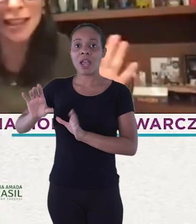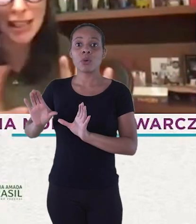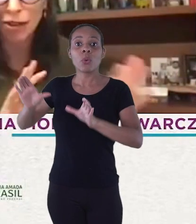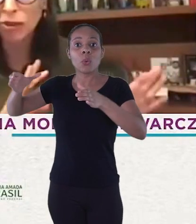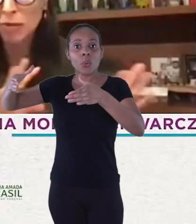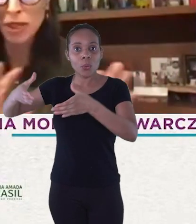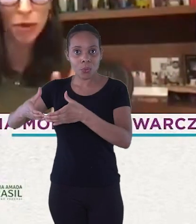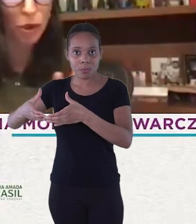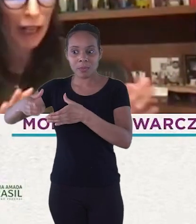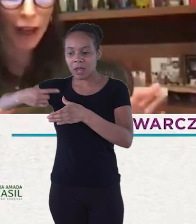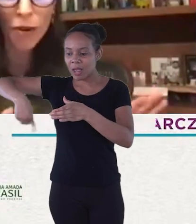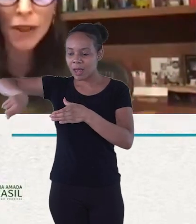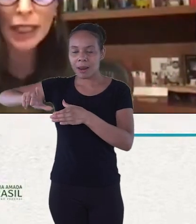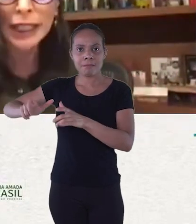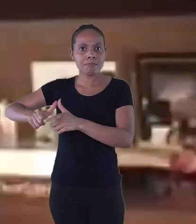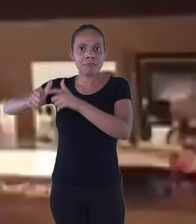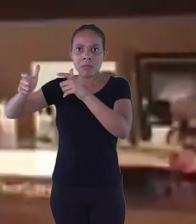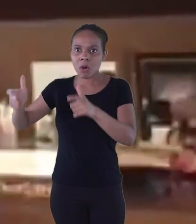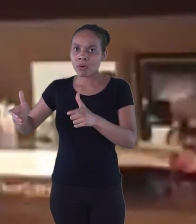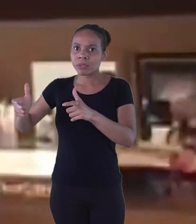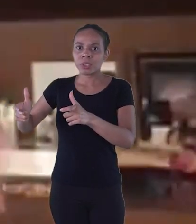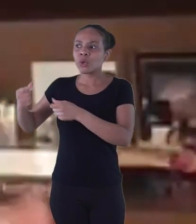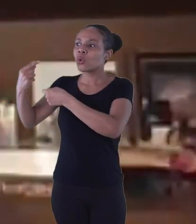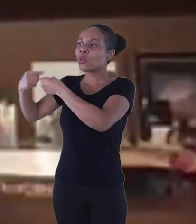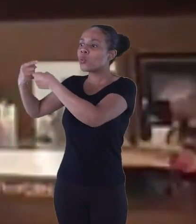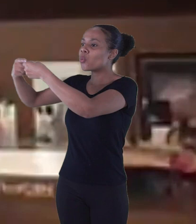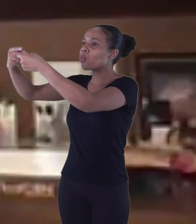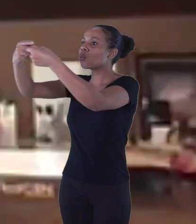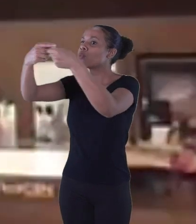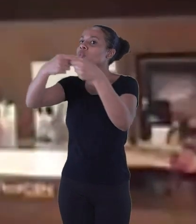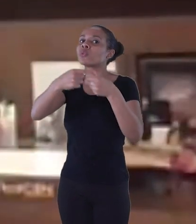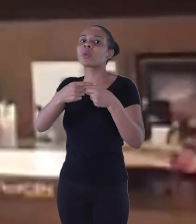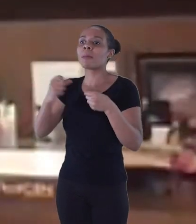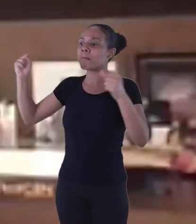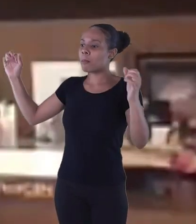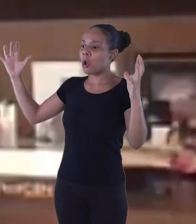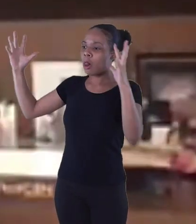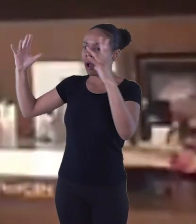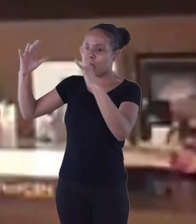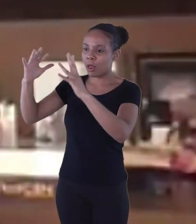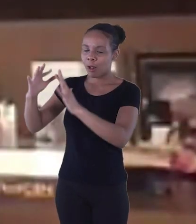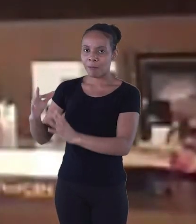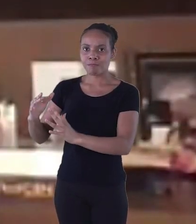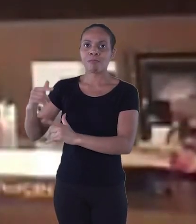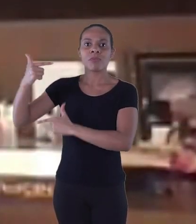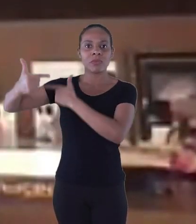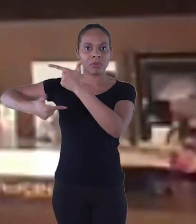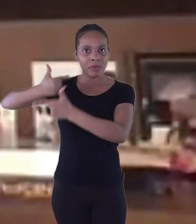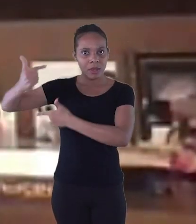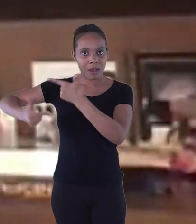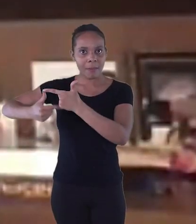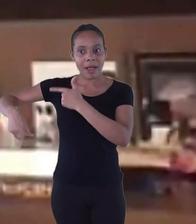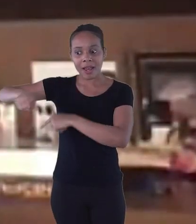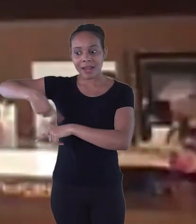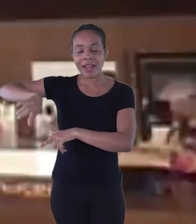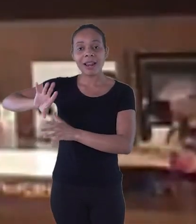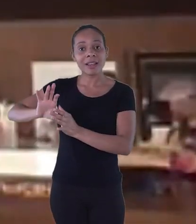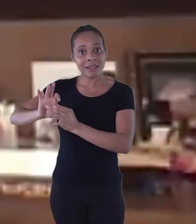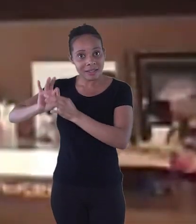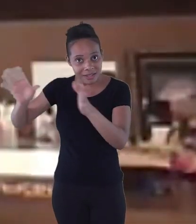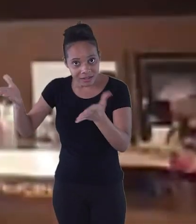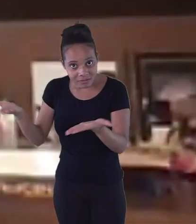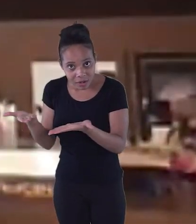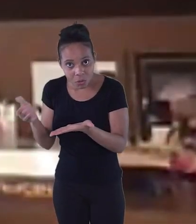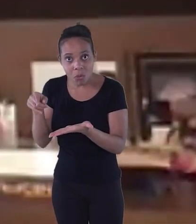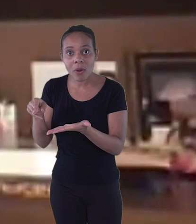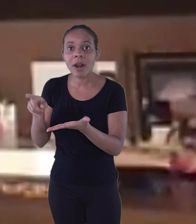nem todas elas eram do mesmo local. E o que elas fazem? Elas compram a sua liberdade e passam a comprar a liberdade dos